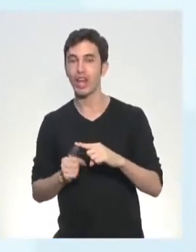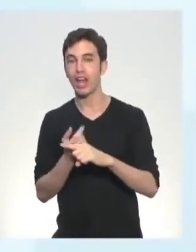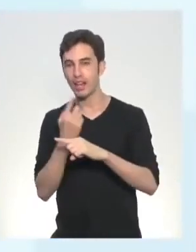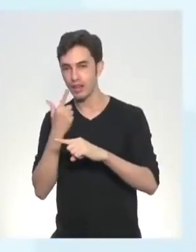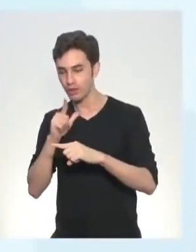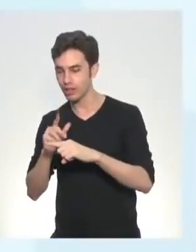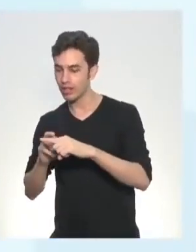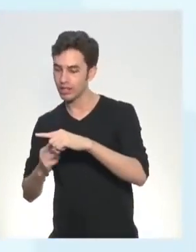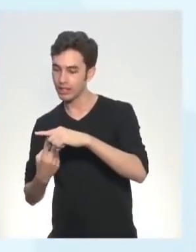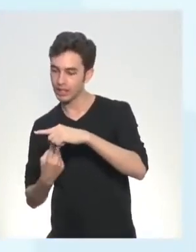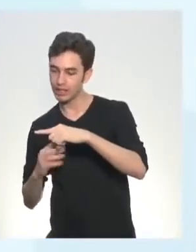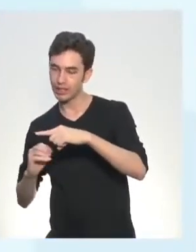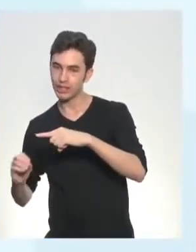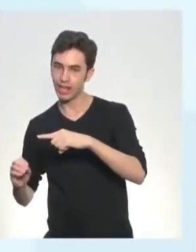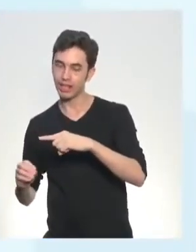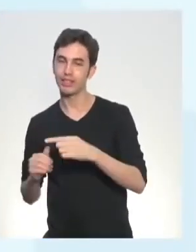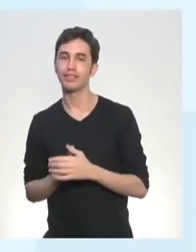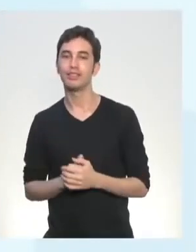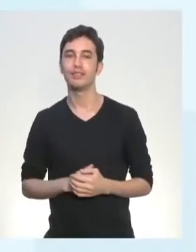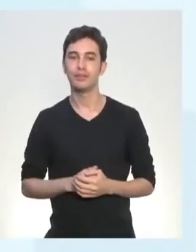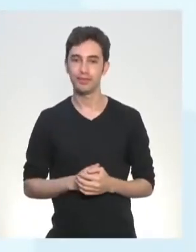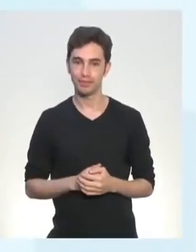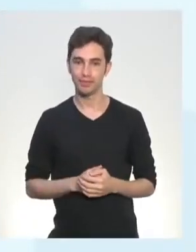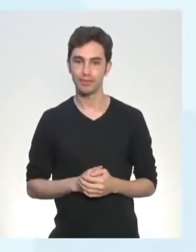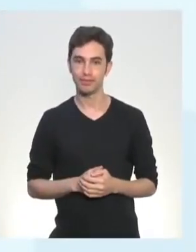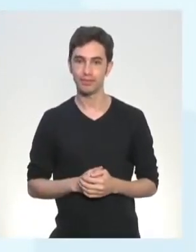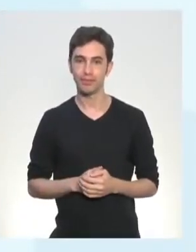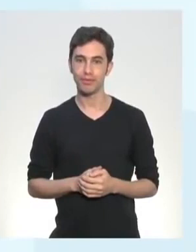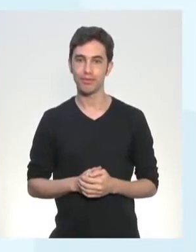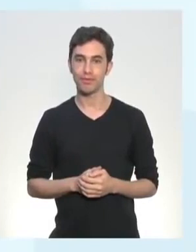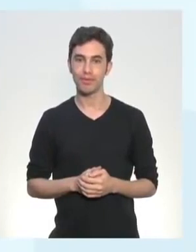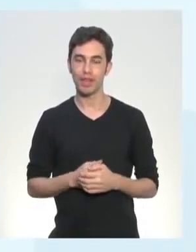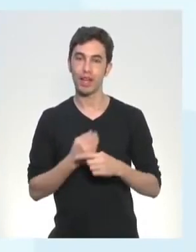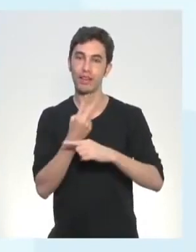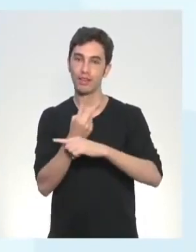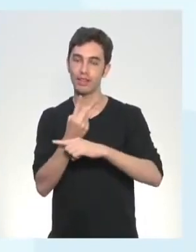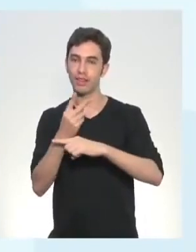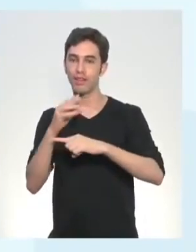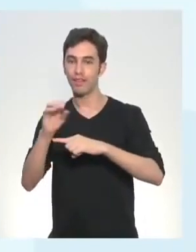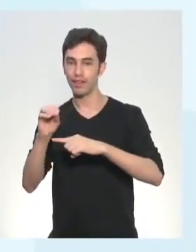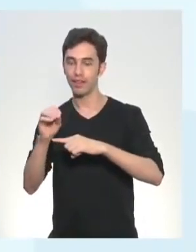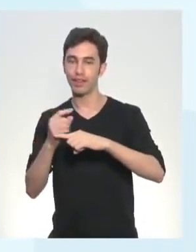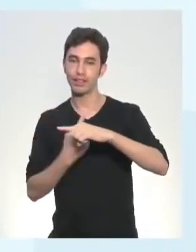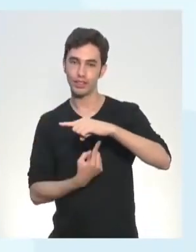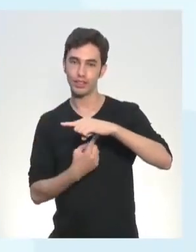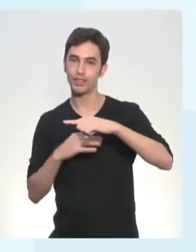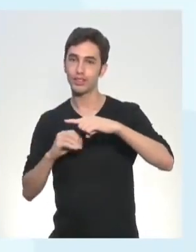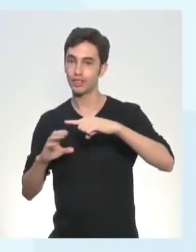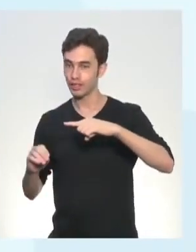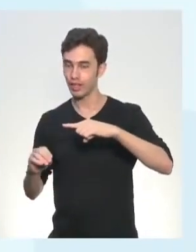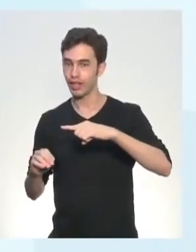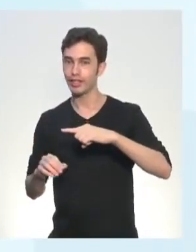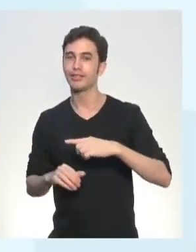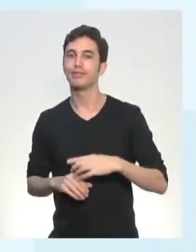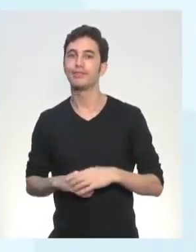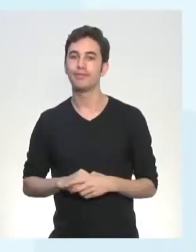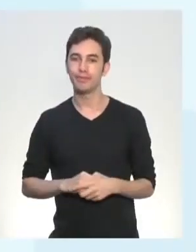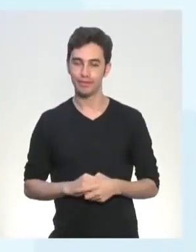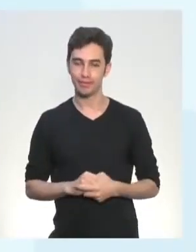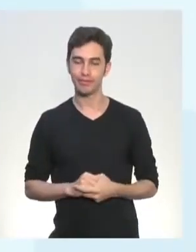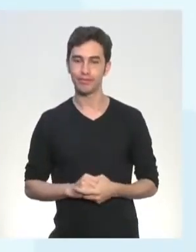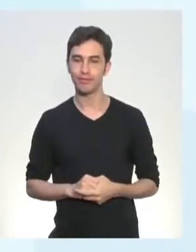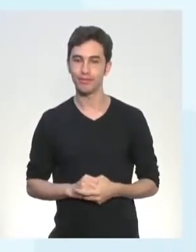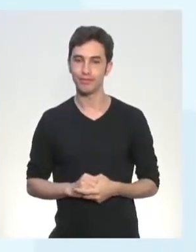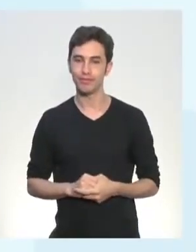100, eu vou pegar o número de cima, que é o 1, e também vou multiplicar por 20. Então, 1 vezes 20 dá 20. Então,